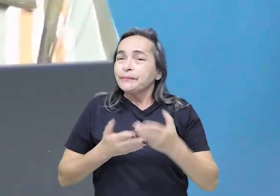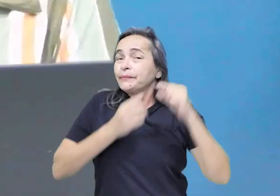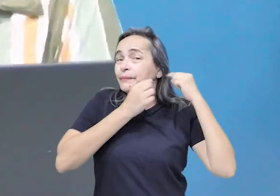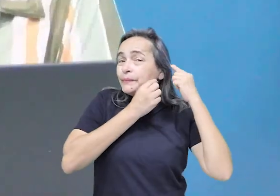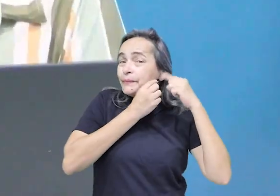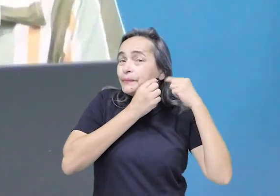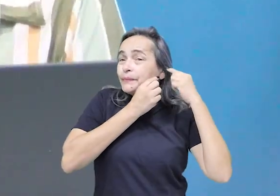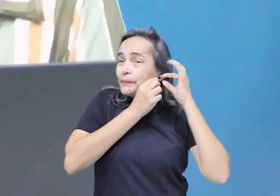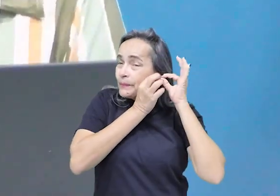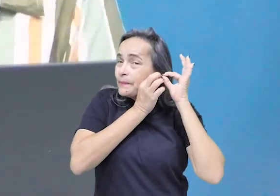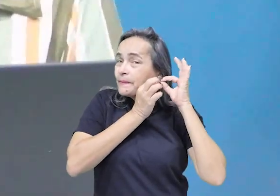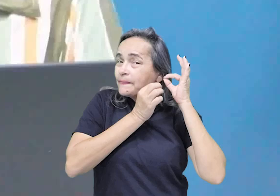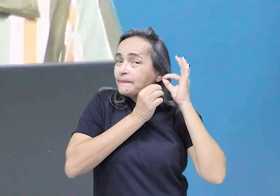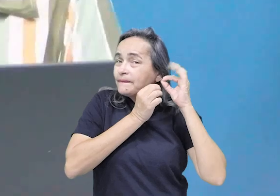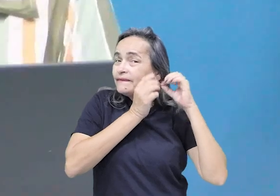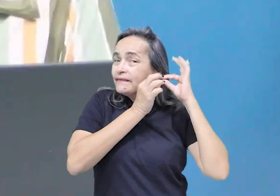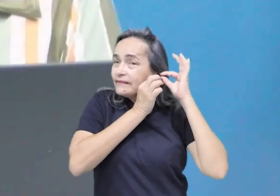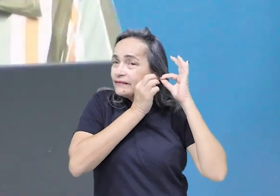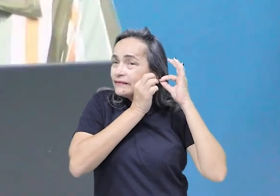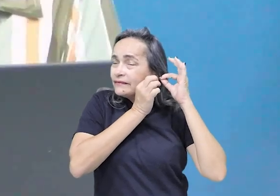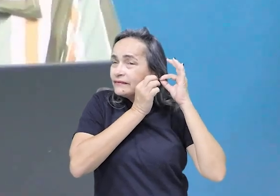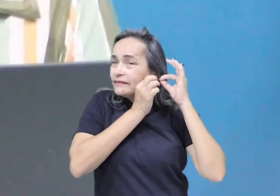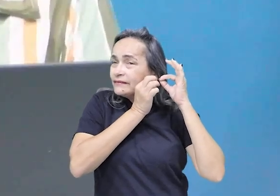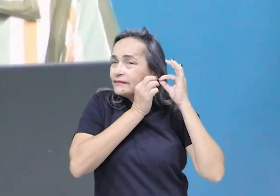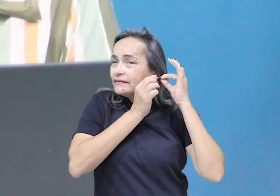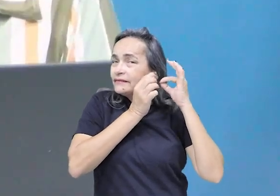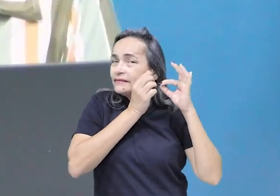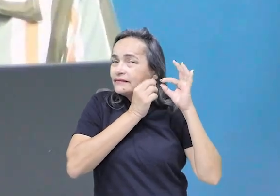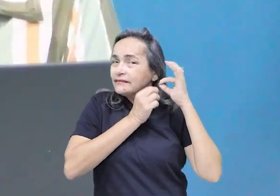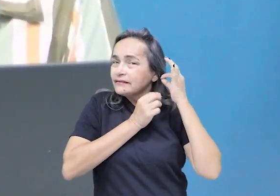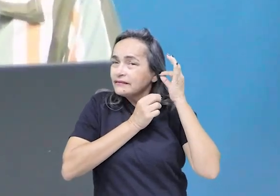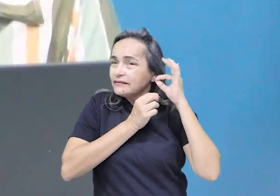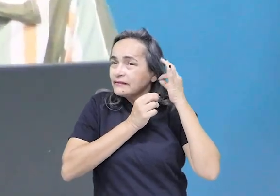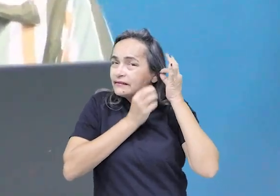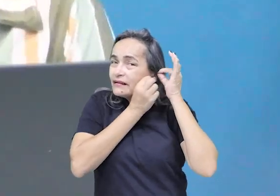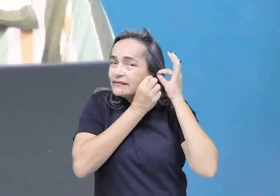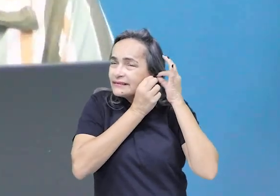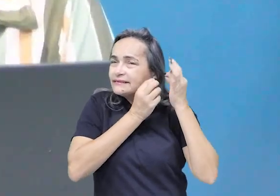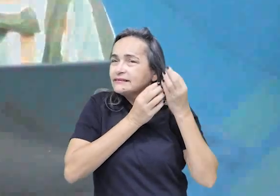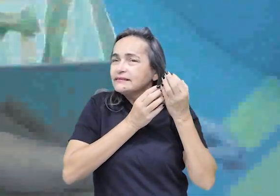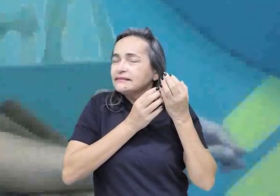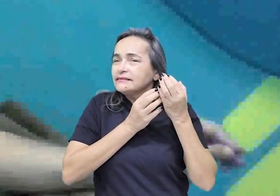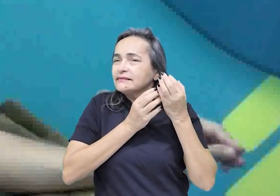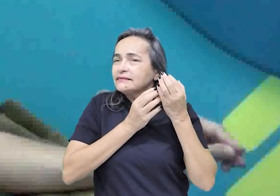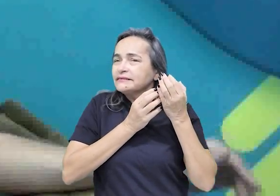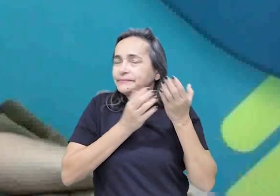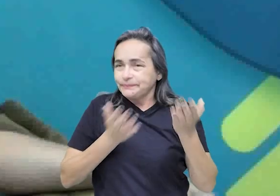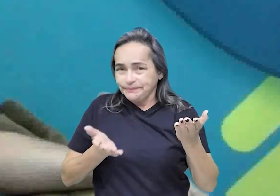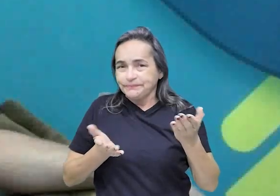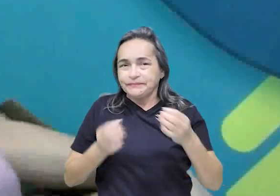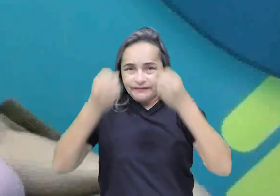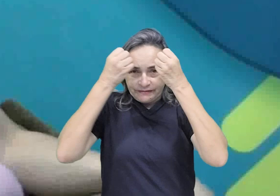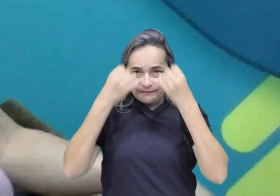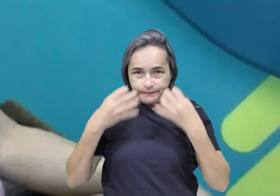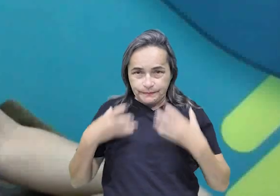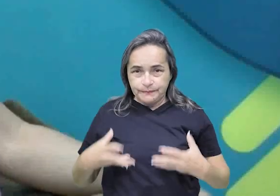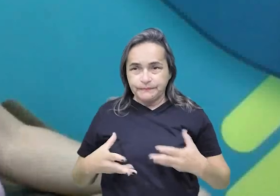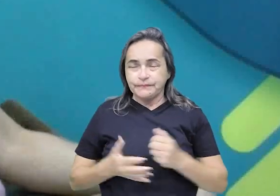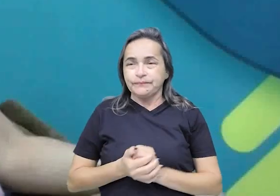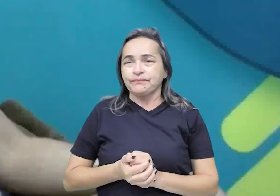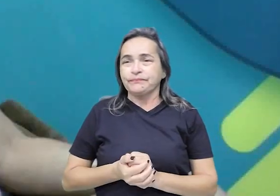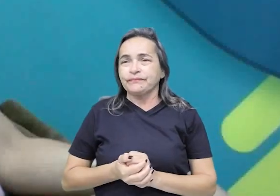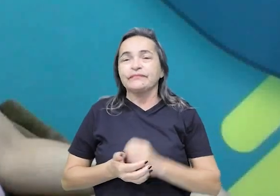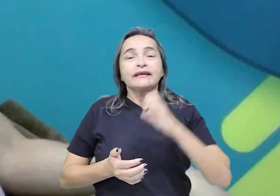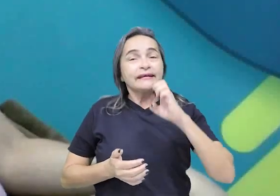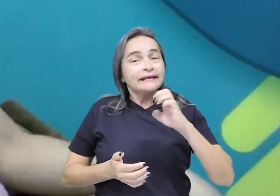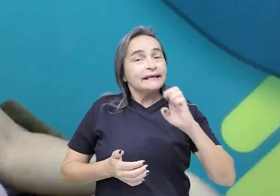rolha se a produção dela e o descarte dela acontecer organicamente sem que eu interfira. É Pronto. Isso? Olha só, veja bem. A